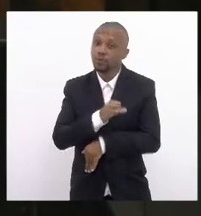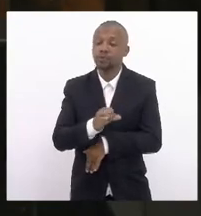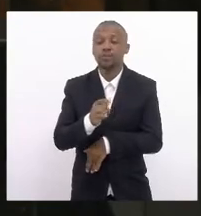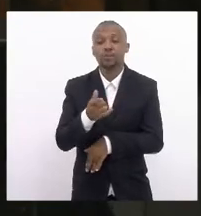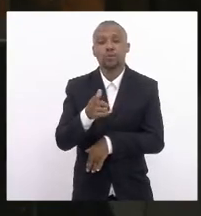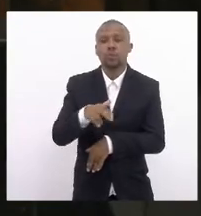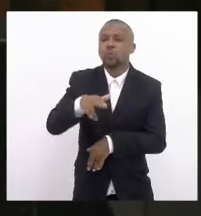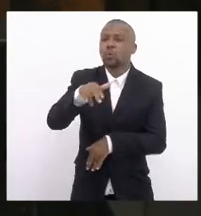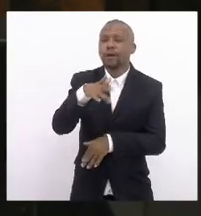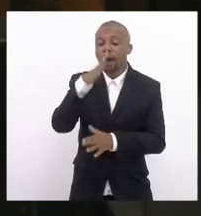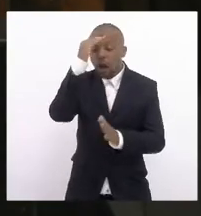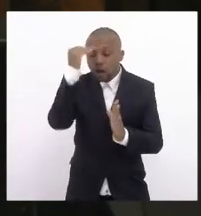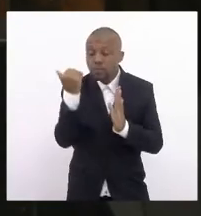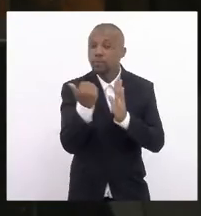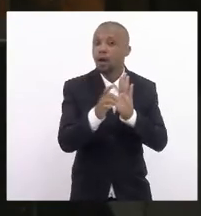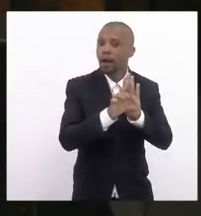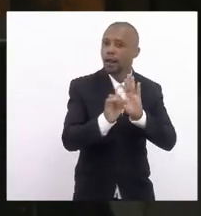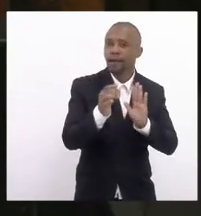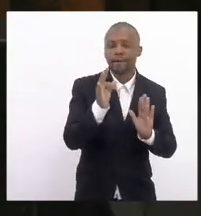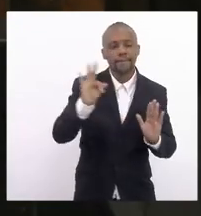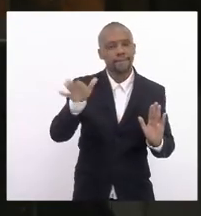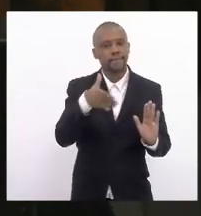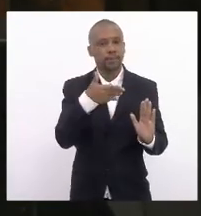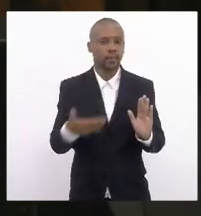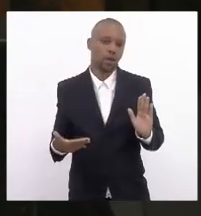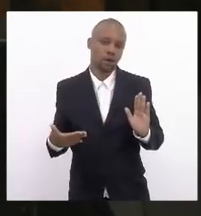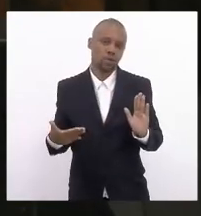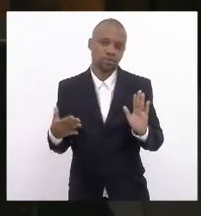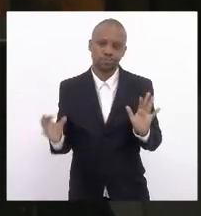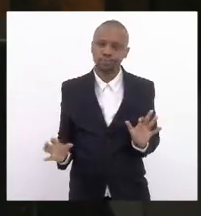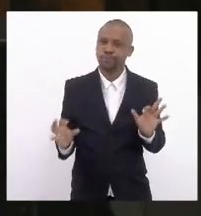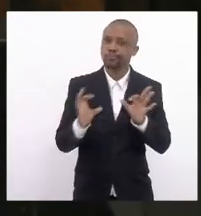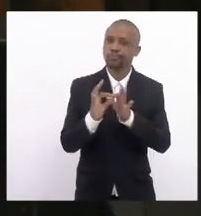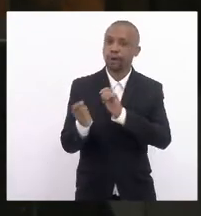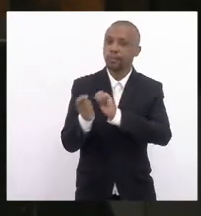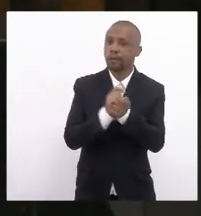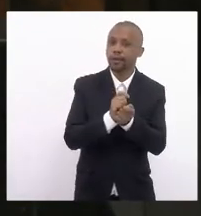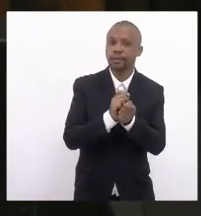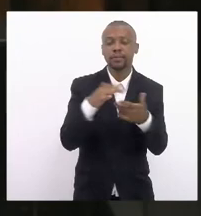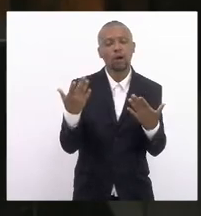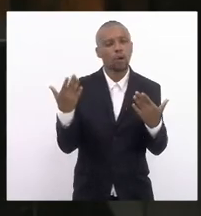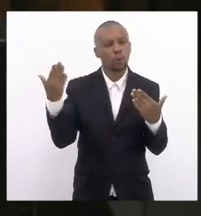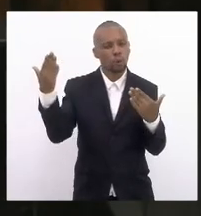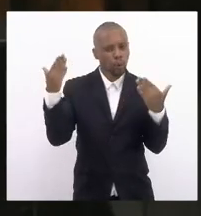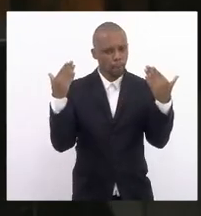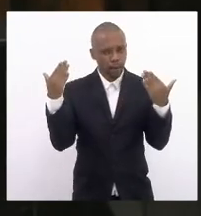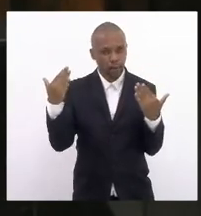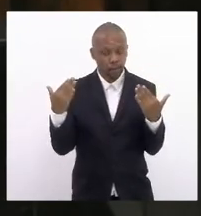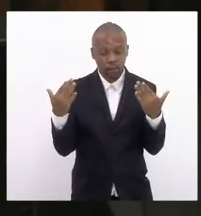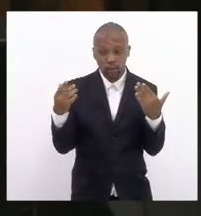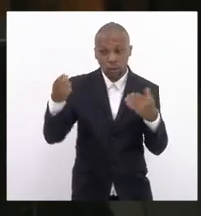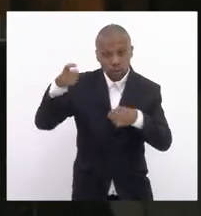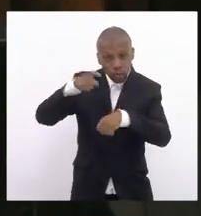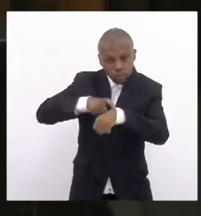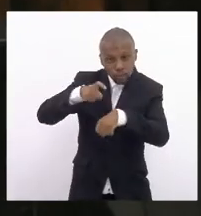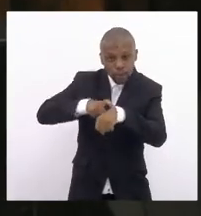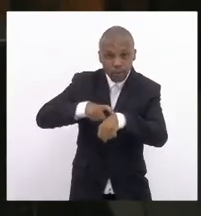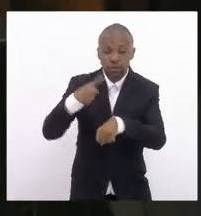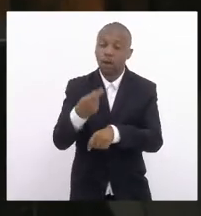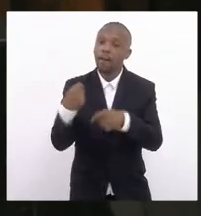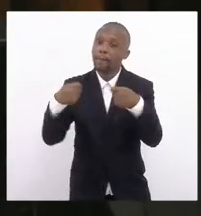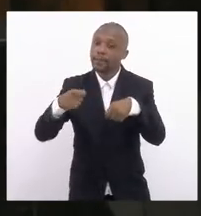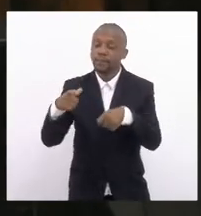para adaptar o seu plano estadual de educação ao plano federal. Então, assim, são dois pesos e duas medidas. Quando precisa